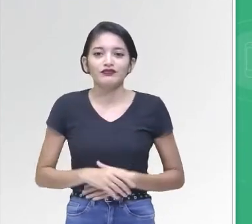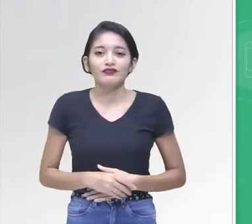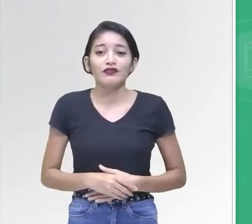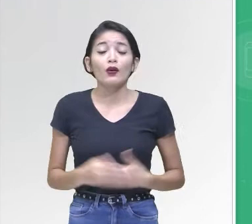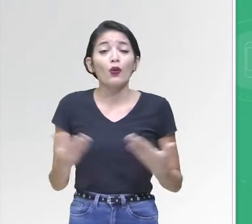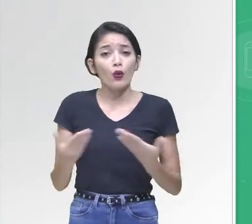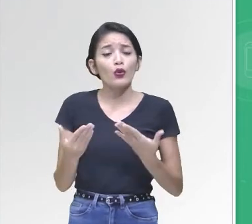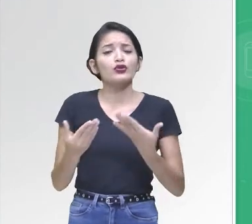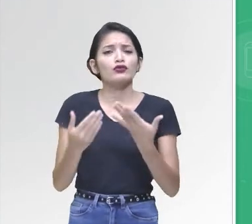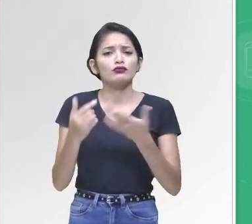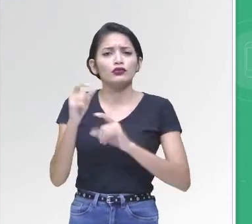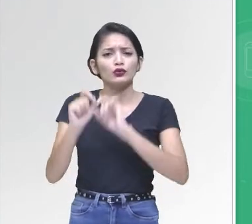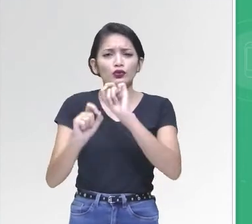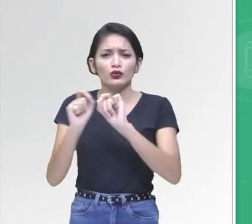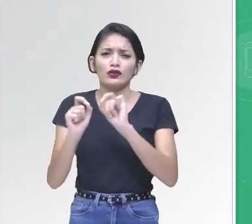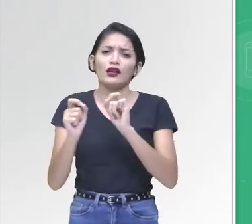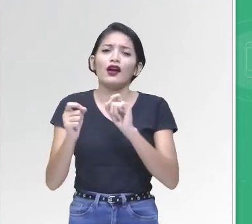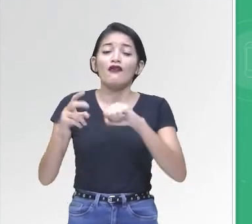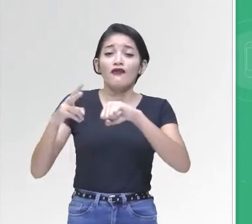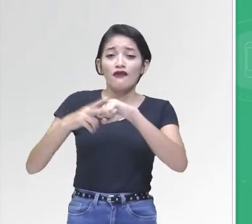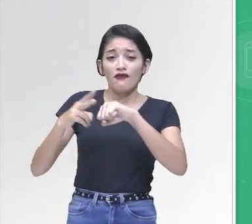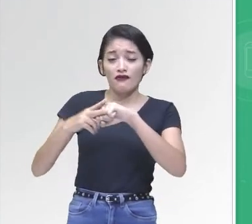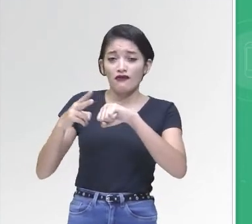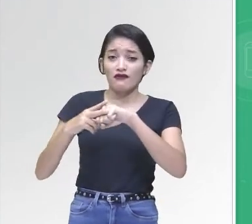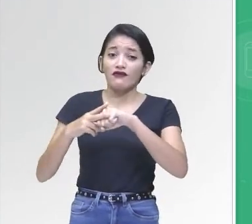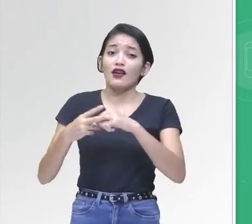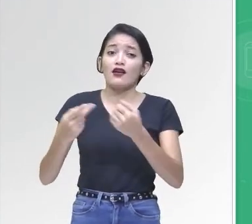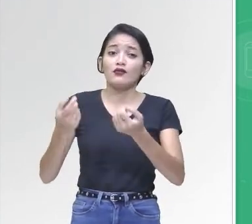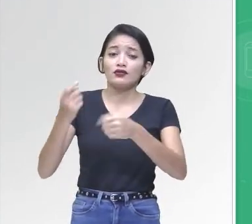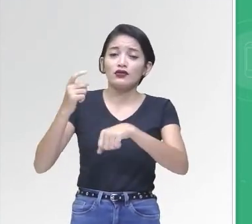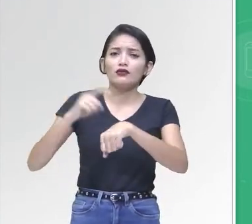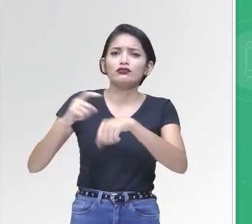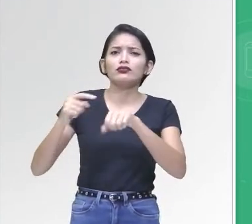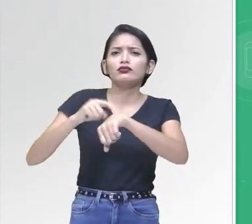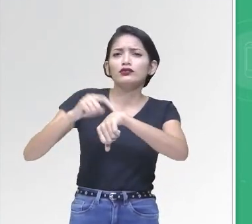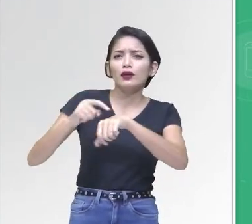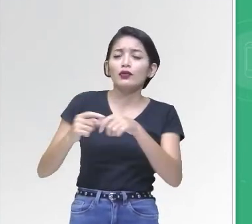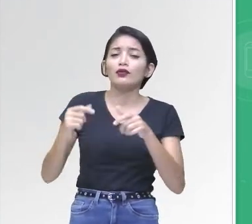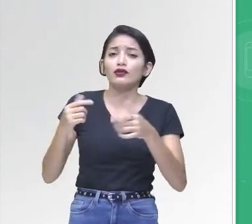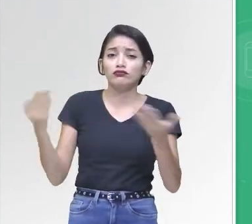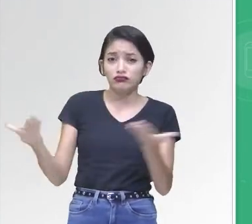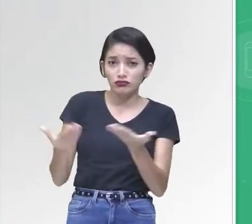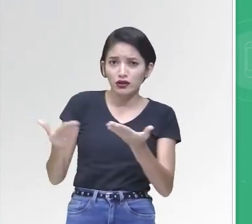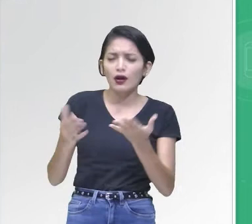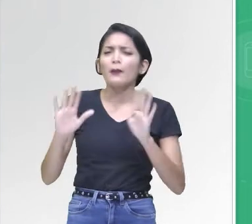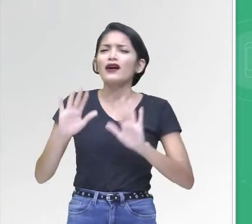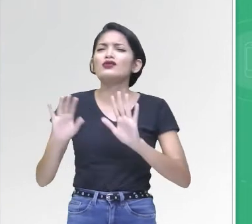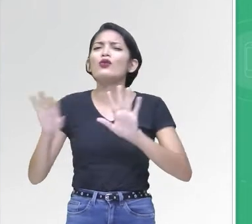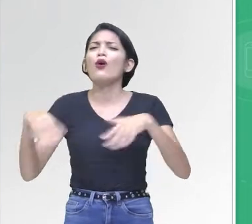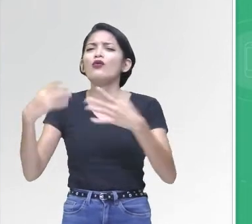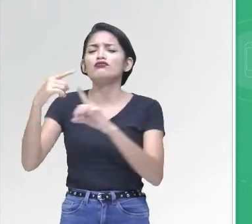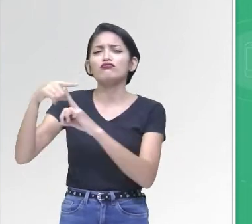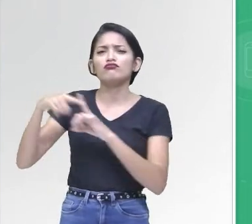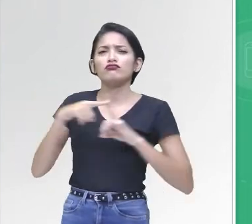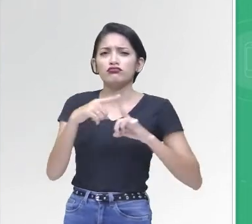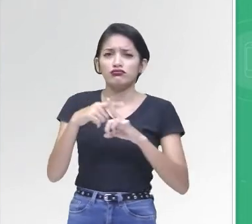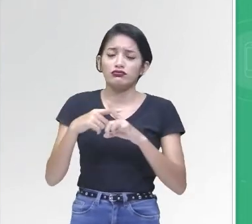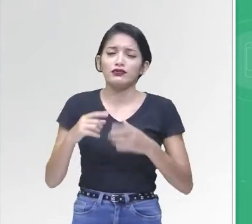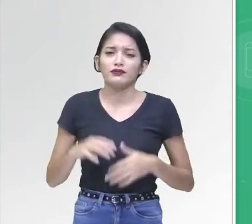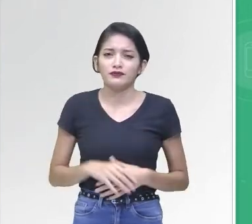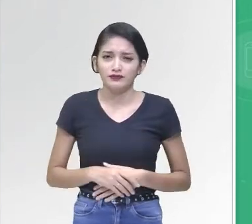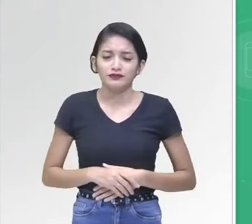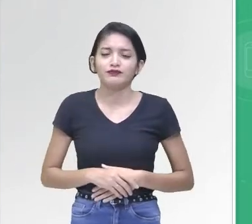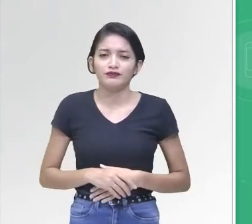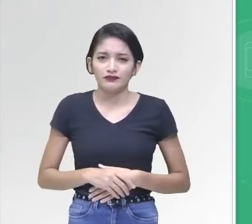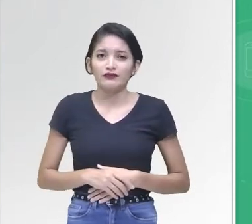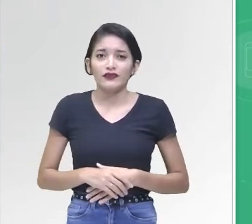trabalhar verbos no presente do indicativo. Mas que tipo de verbos, professor? Os verbos regulares, claro,